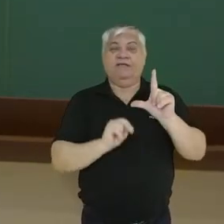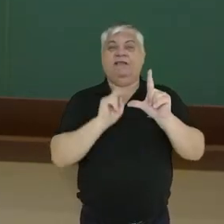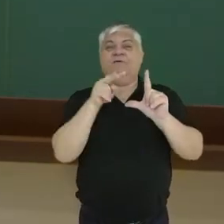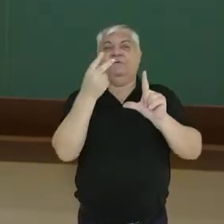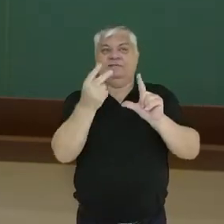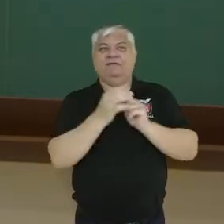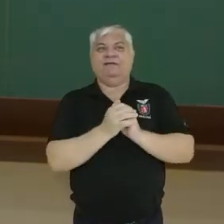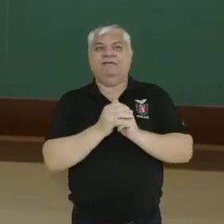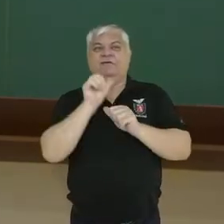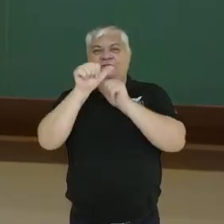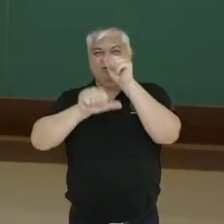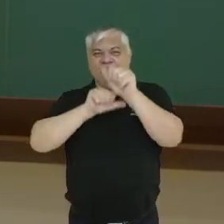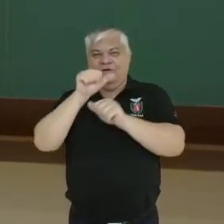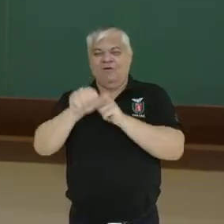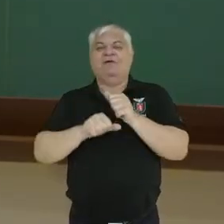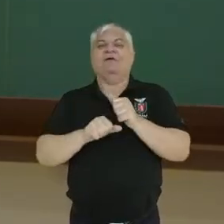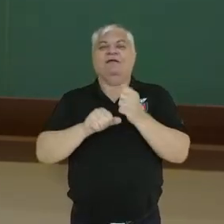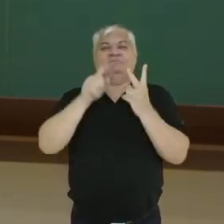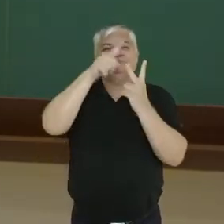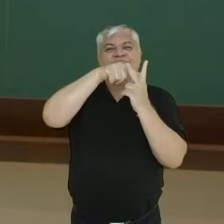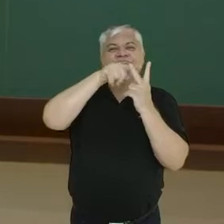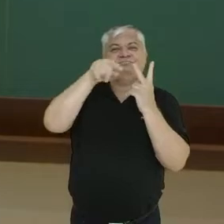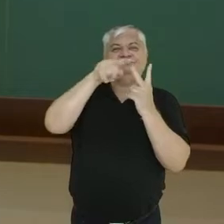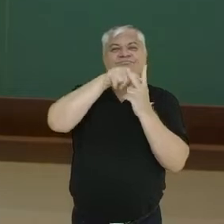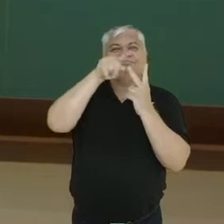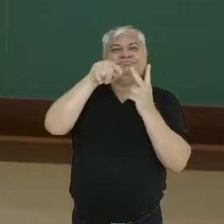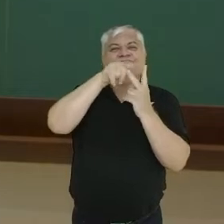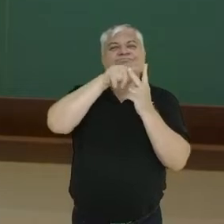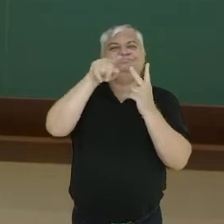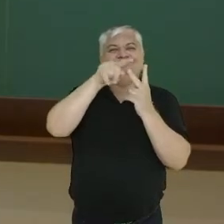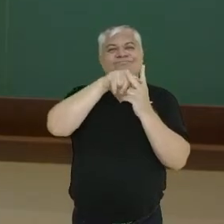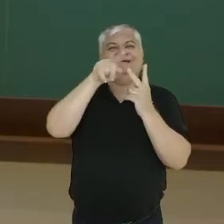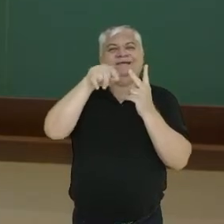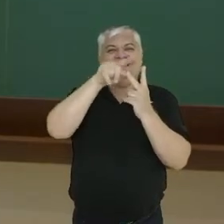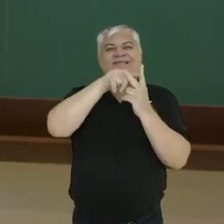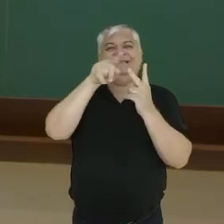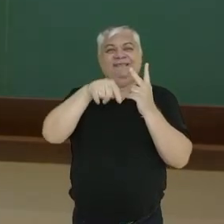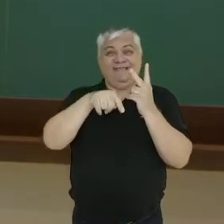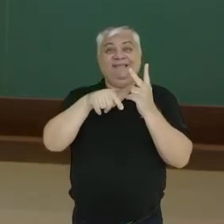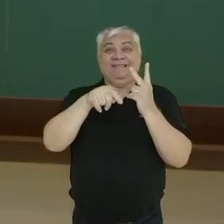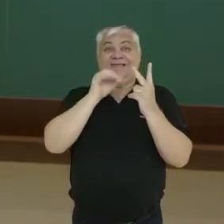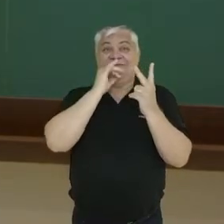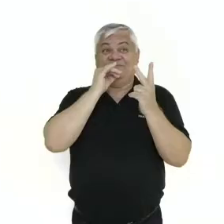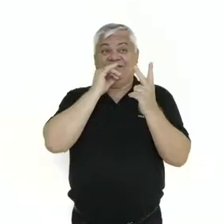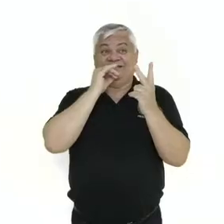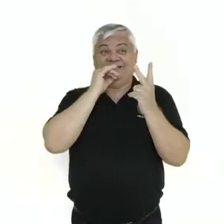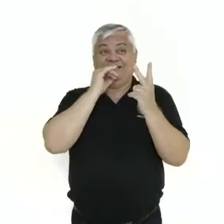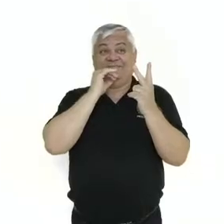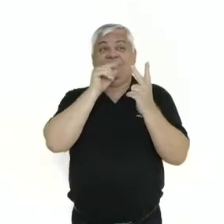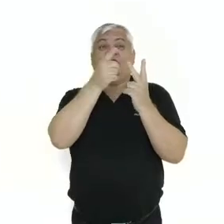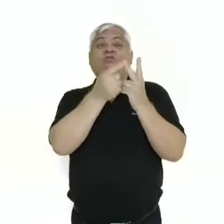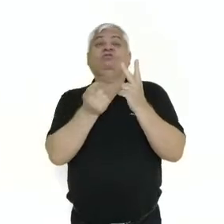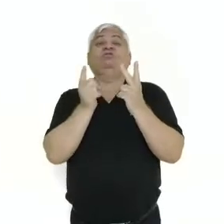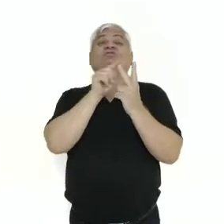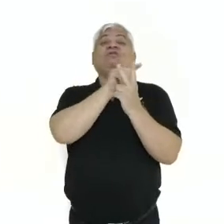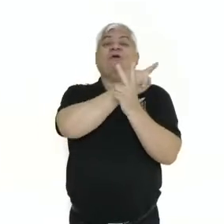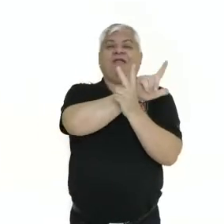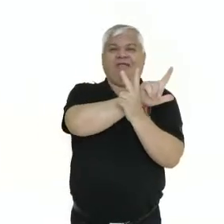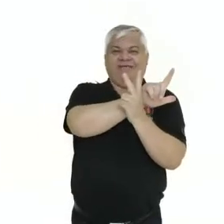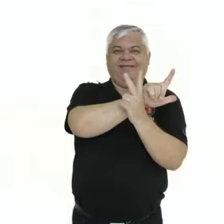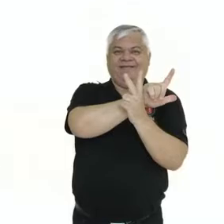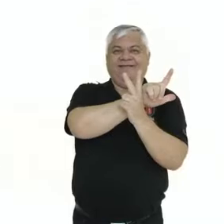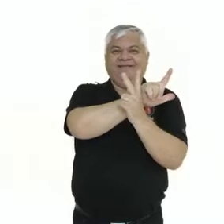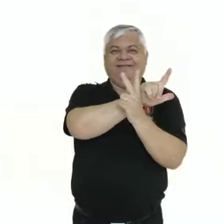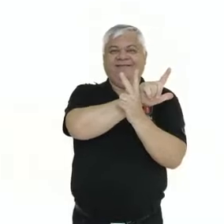na forma de raiz, o L que está ao quadrado, a potência é a operação contrária, inversa